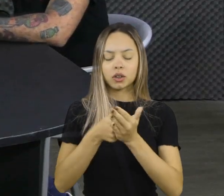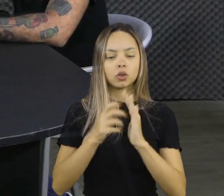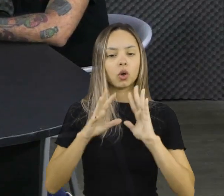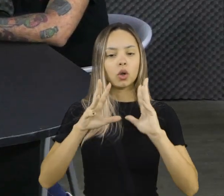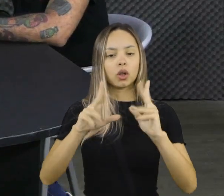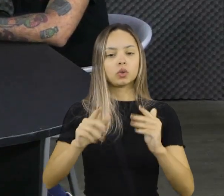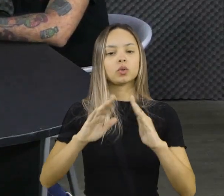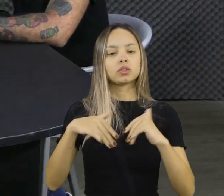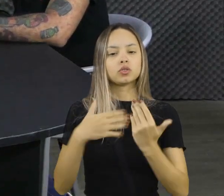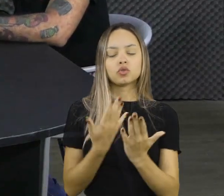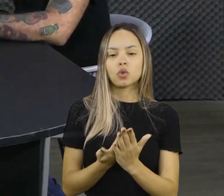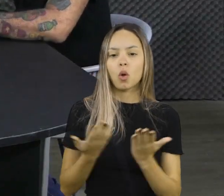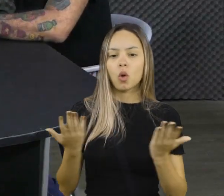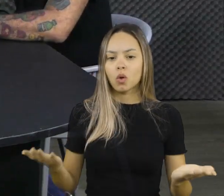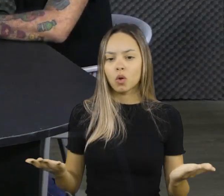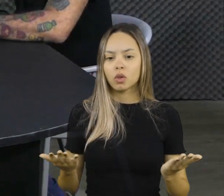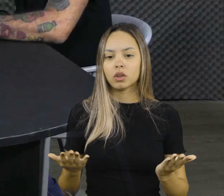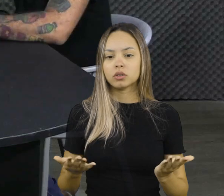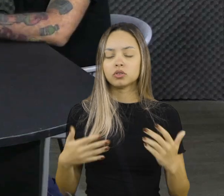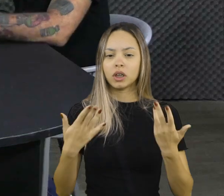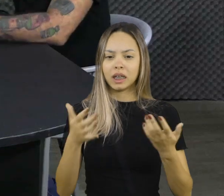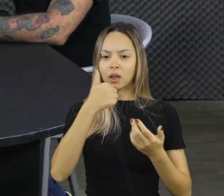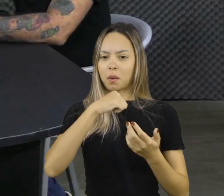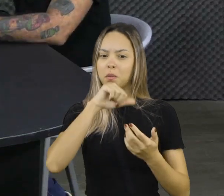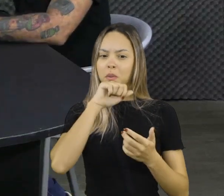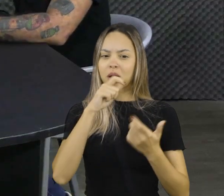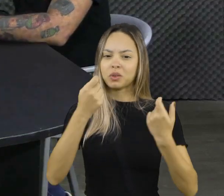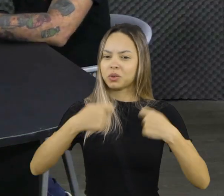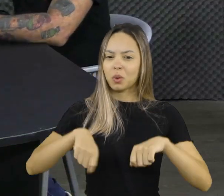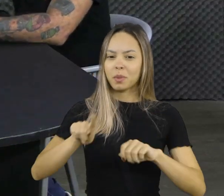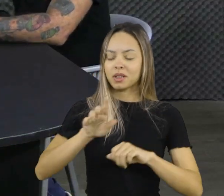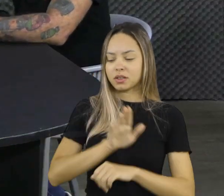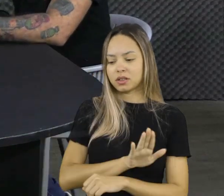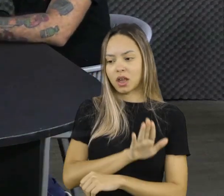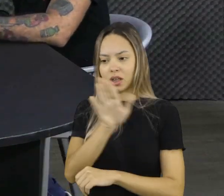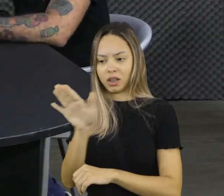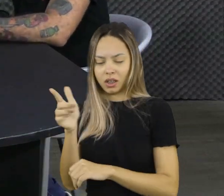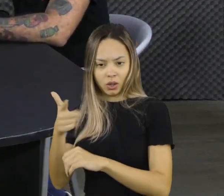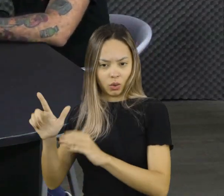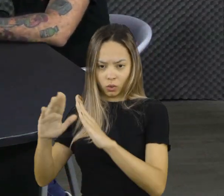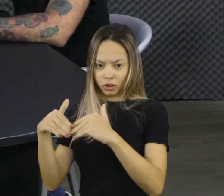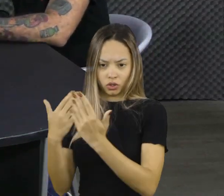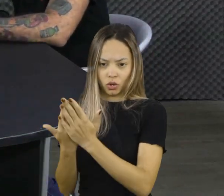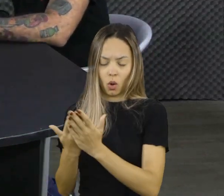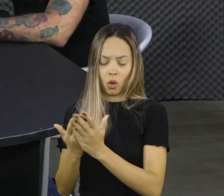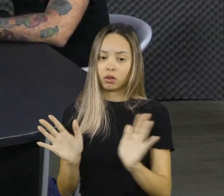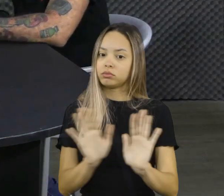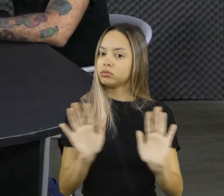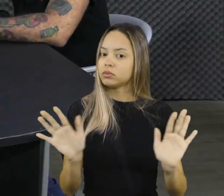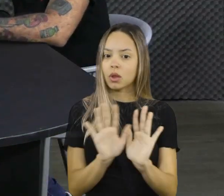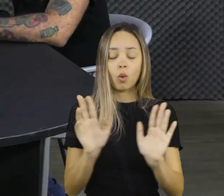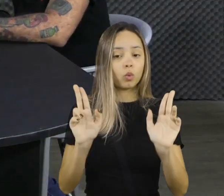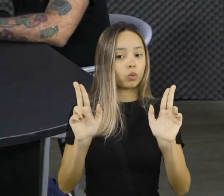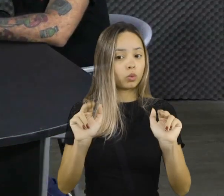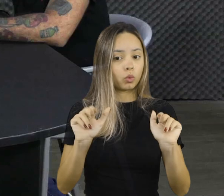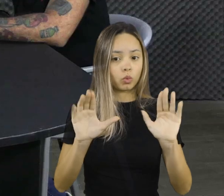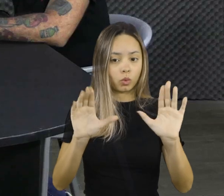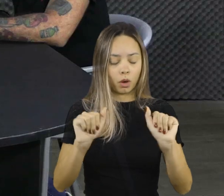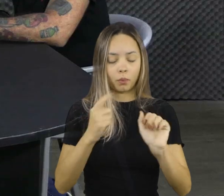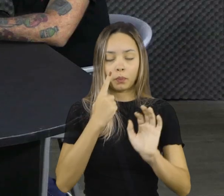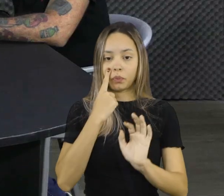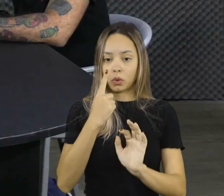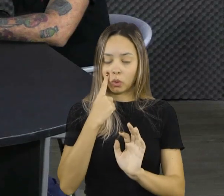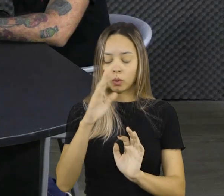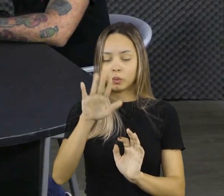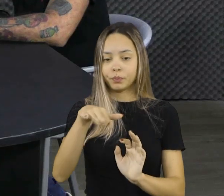as escolas. Então essa mãe ela não precisa se deslocar para uma escola mais distante, porque... Não. Olha, veja só,